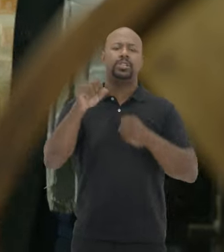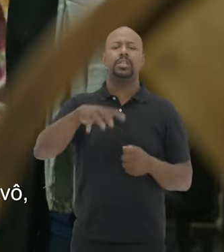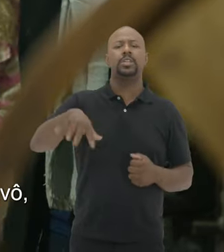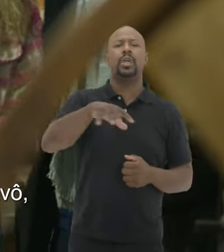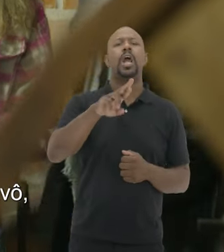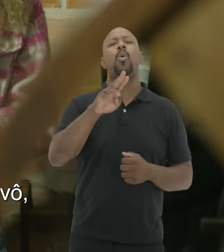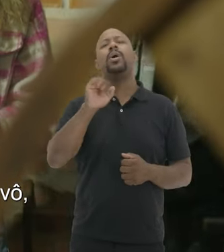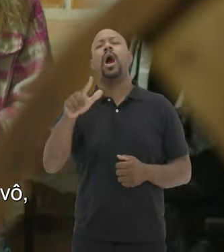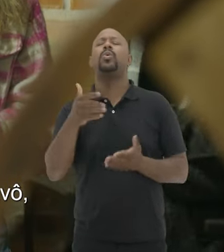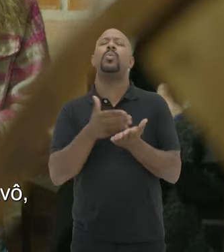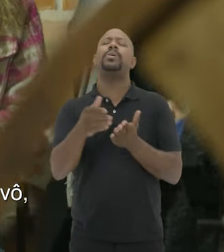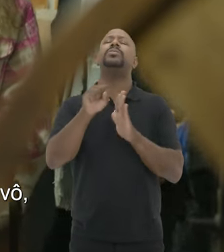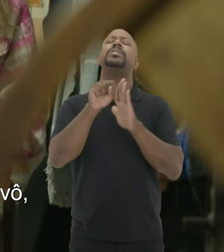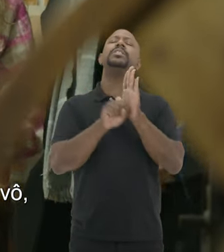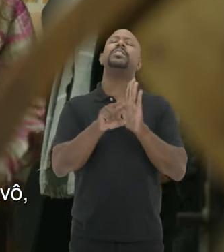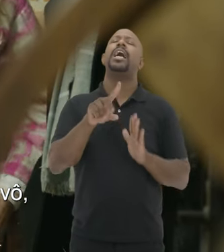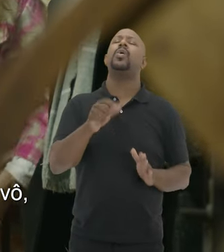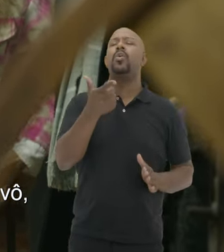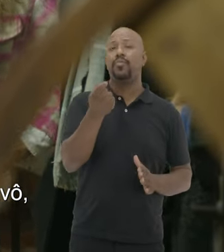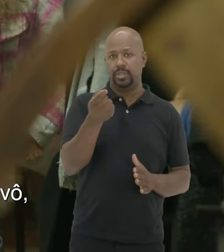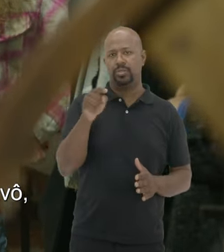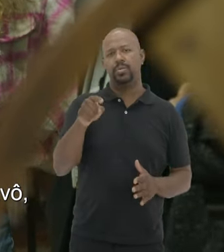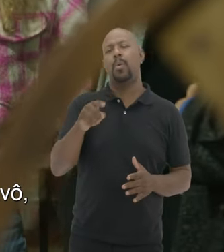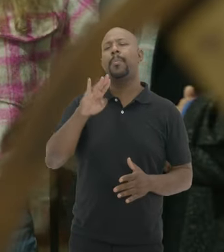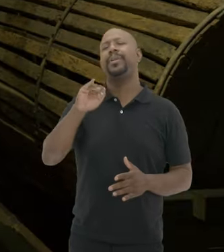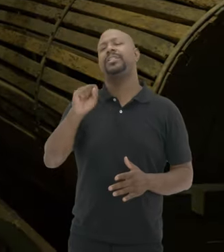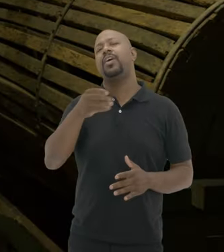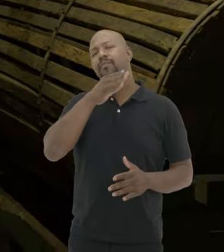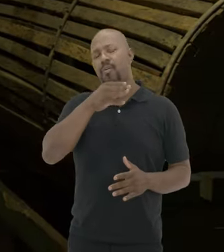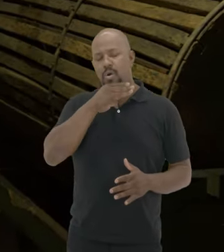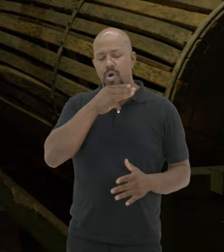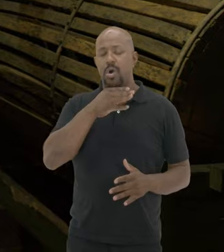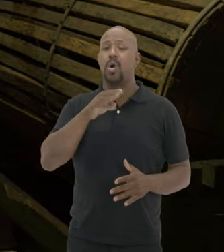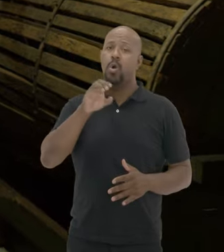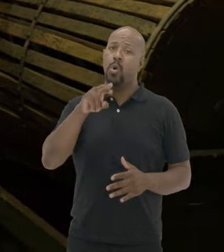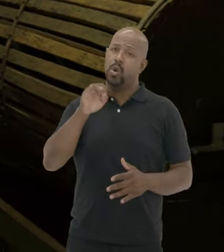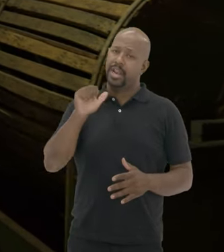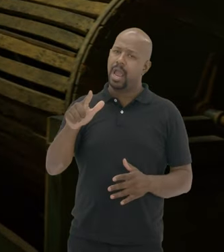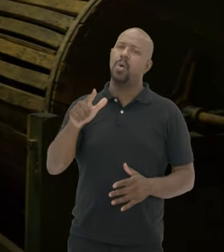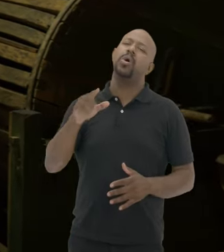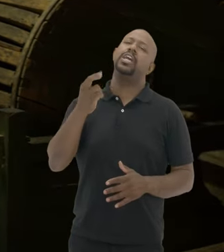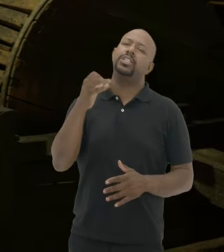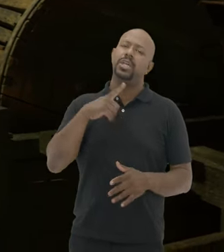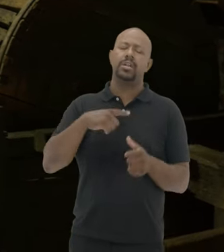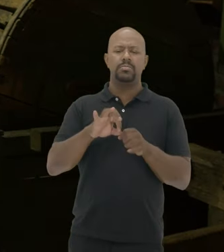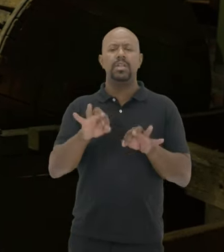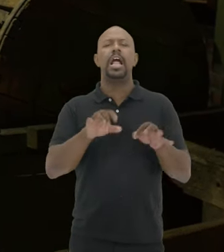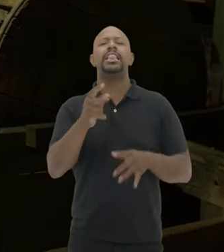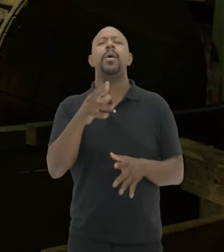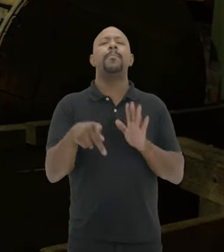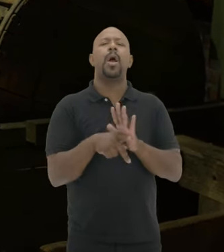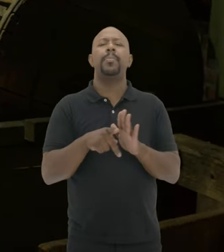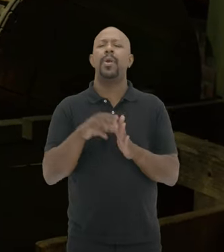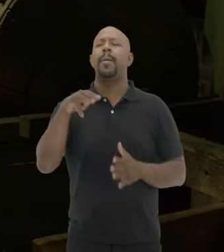da zona rural do começo século 20 do meu bisavô então no Coronel Cristiano o lavador da raiz